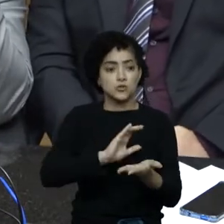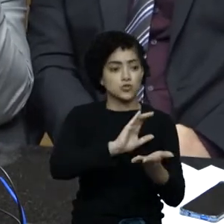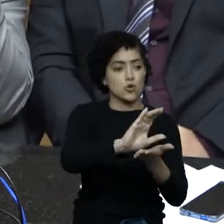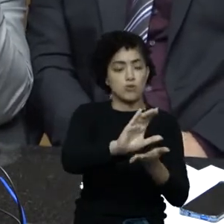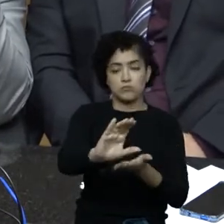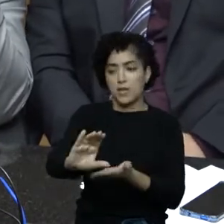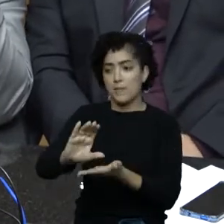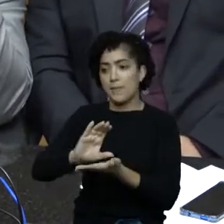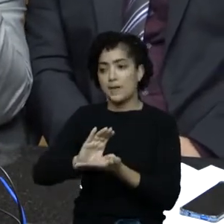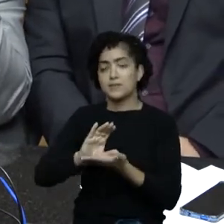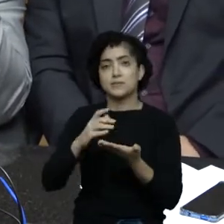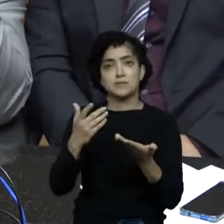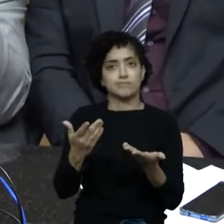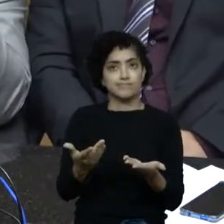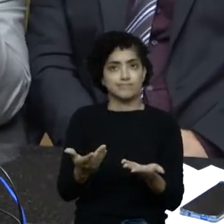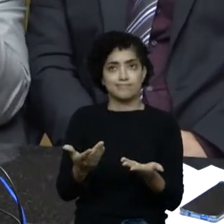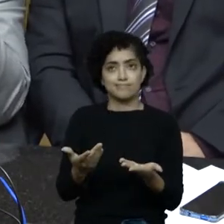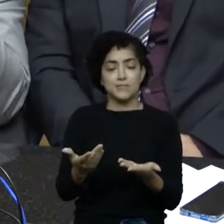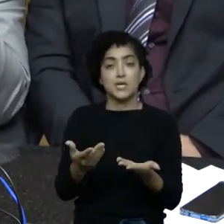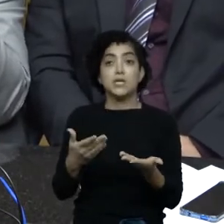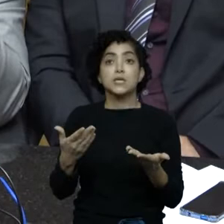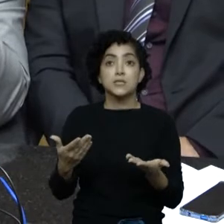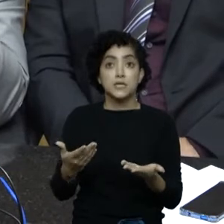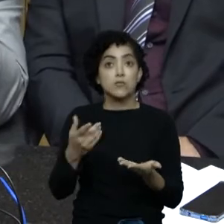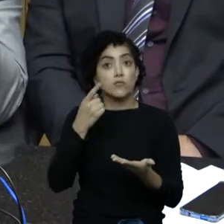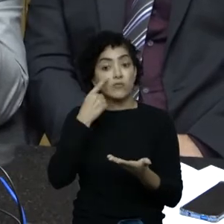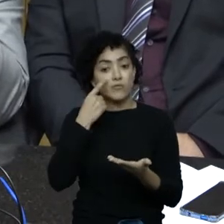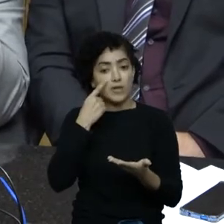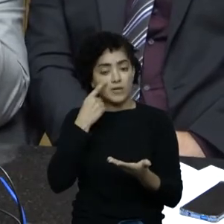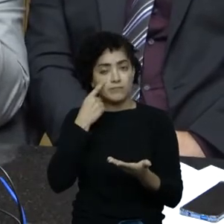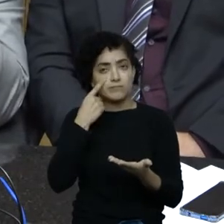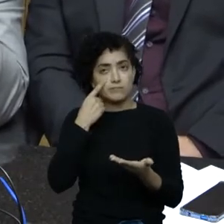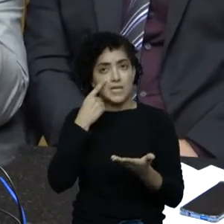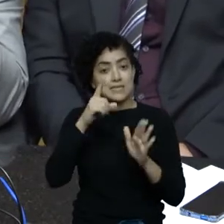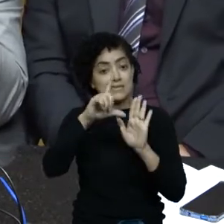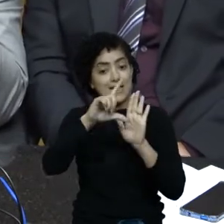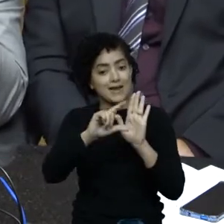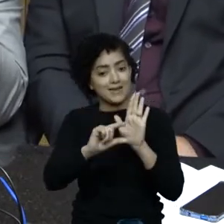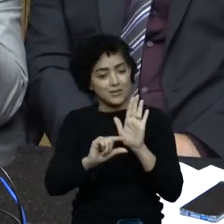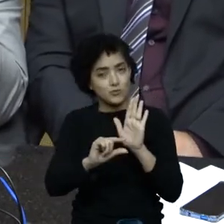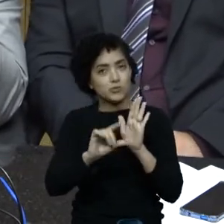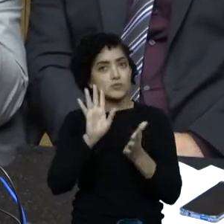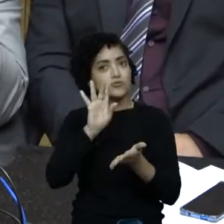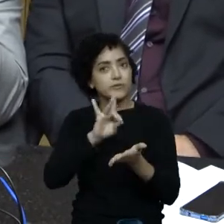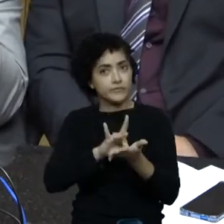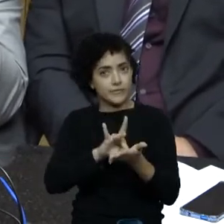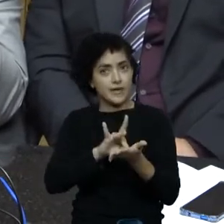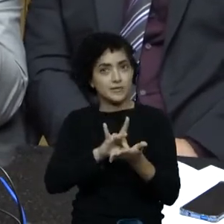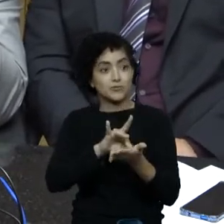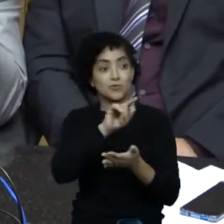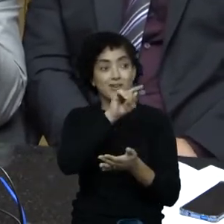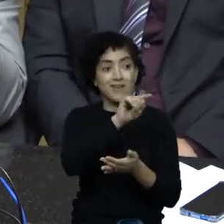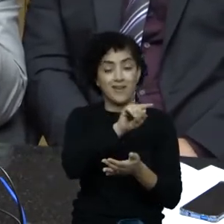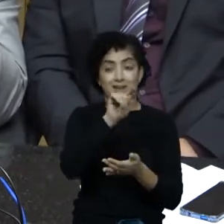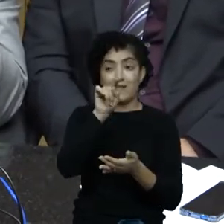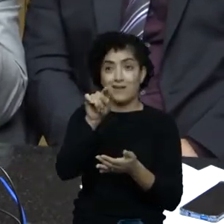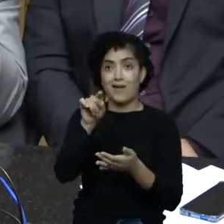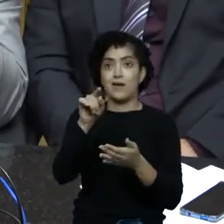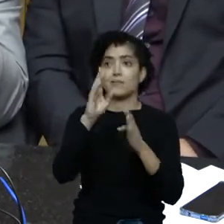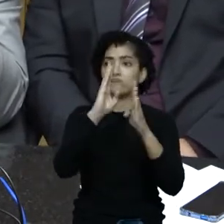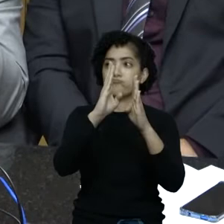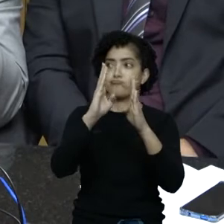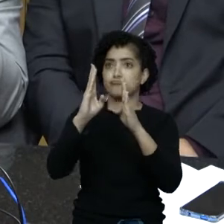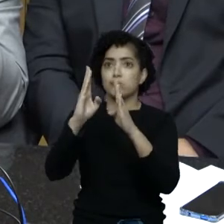e não repassadores de impostos então nós queremos ver se esse imposto vai acontecer lá na prateleira vai acontecer